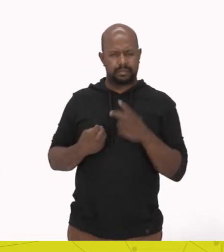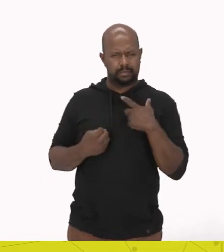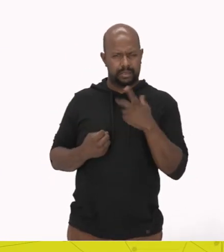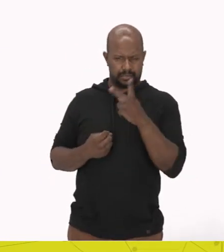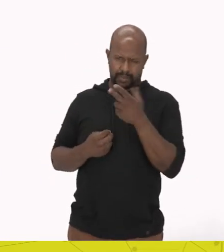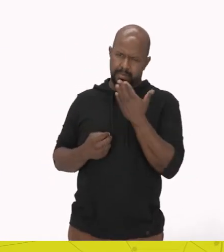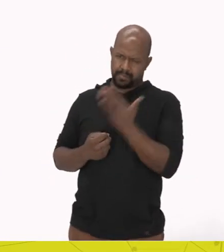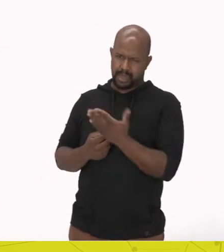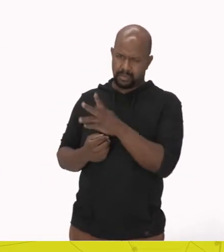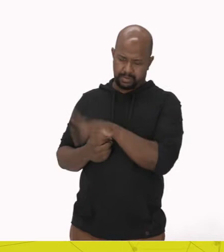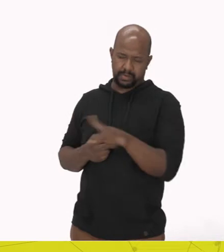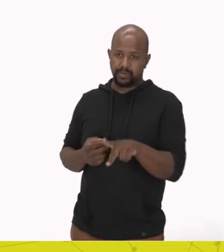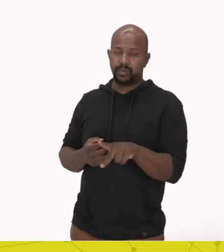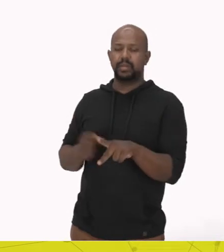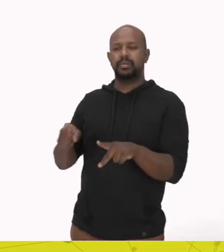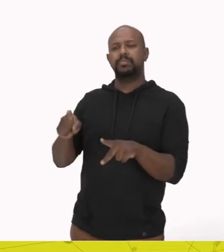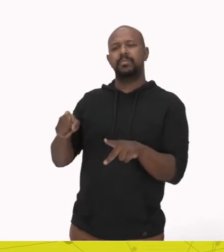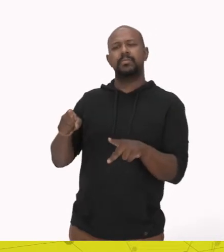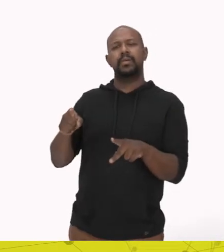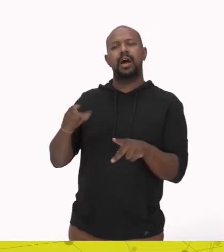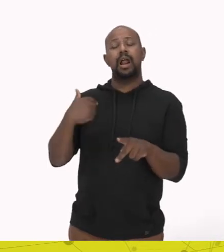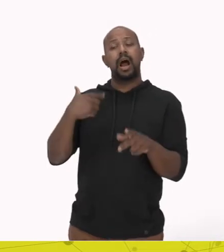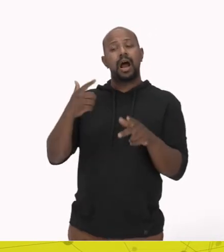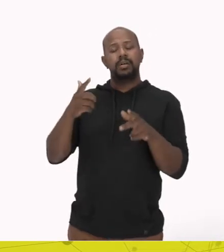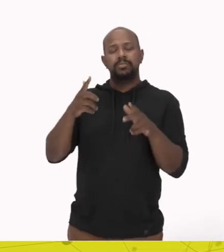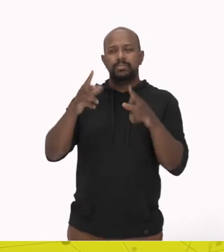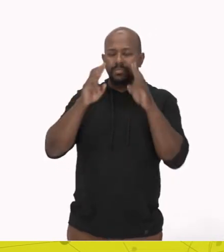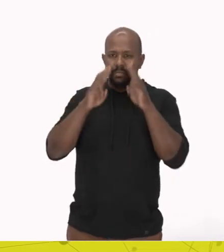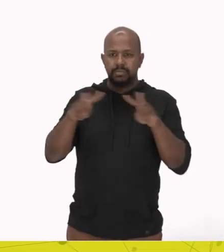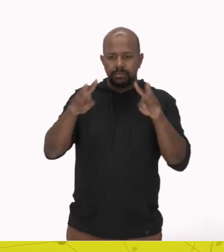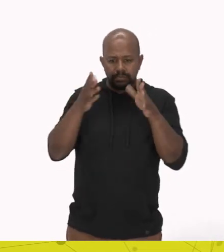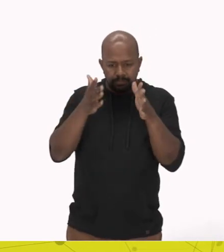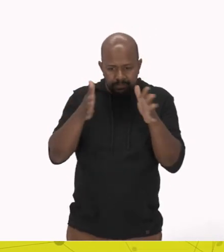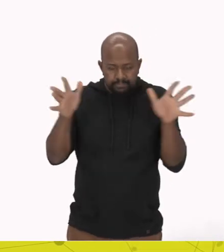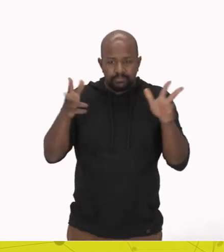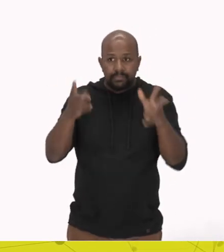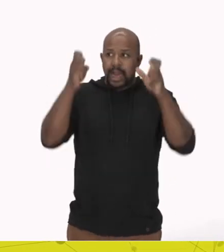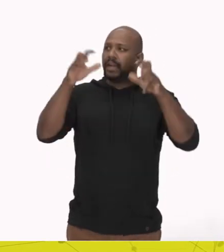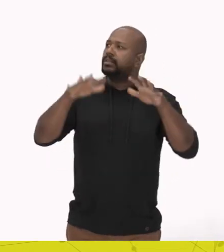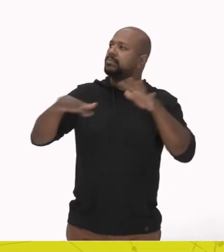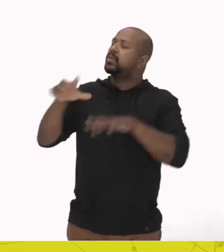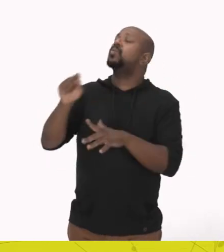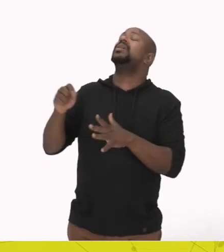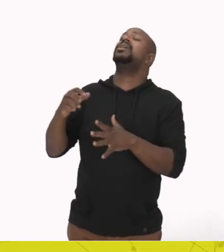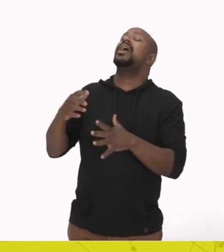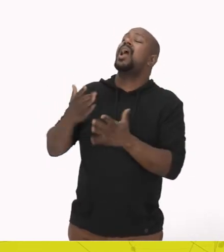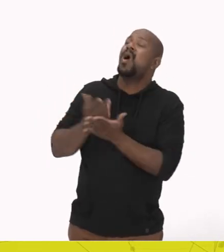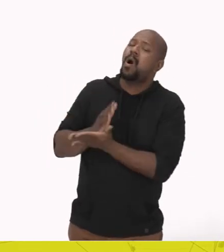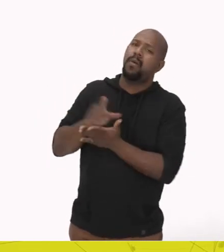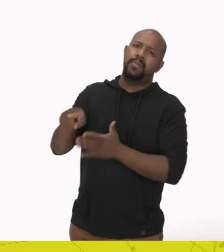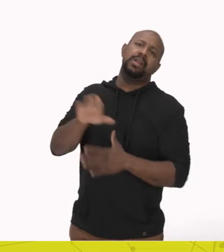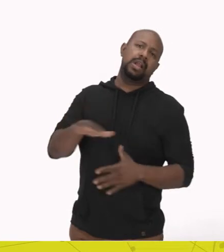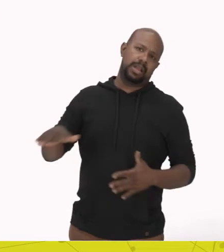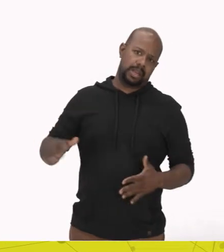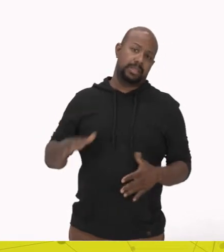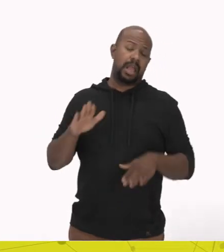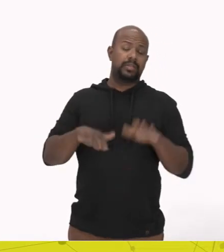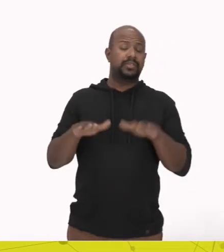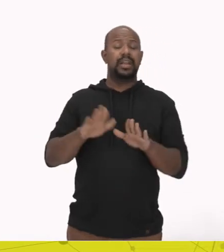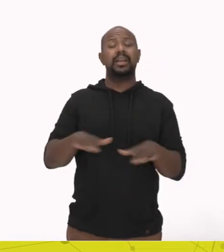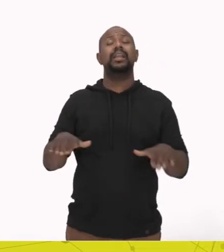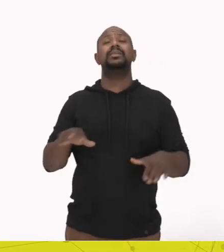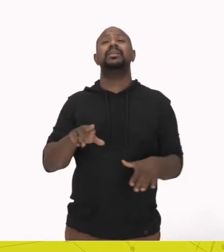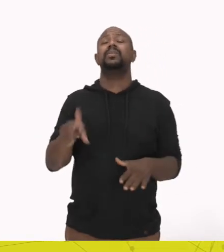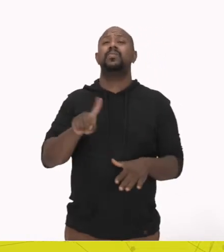Eu sempre peço aos professores para abrir os canais de percepção para ver se tem alguma coisa que irrita aquela criança. Às